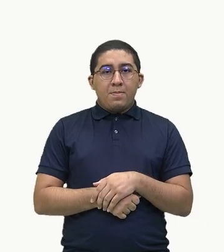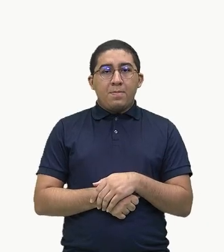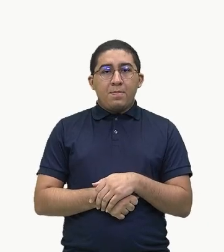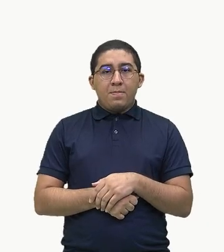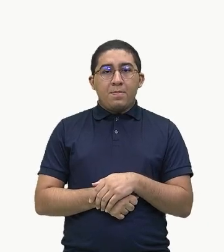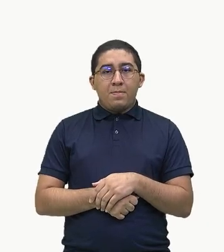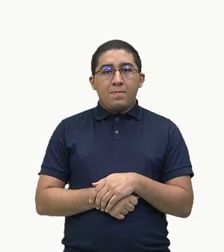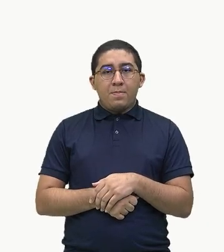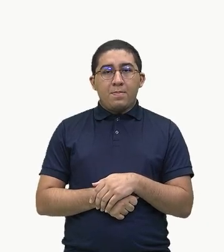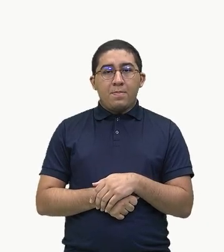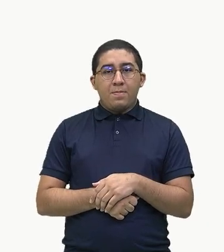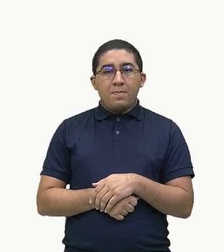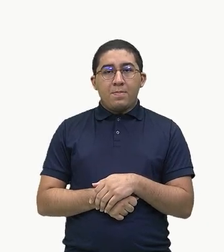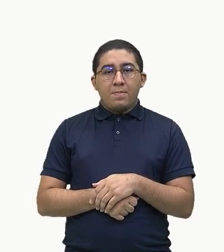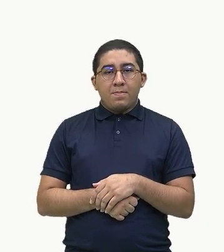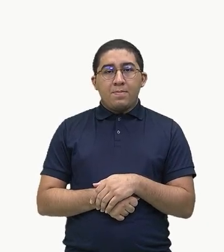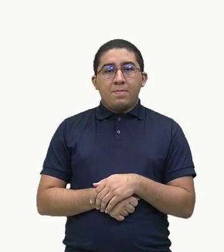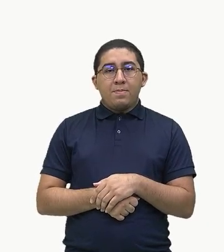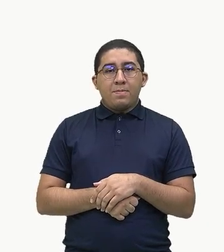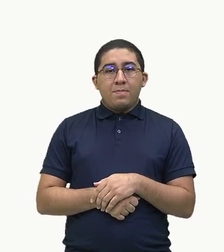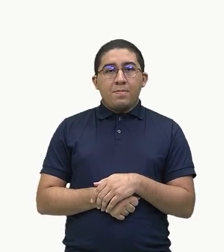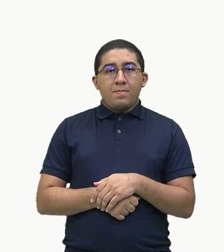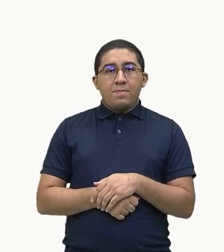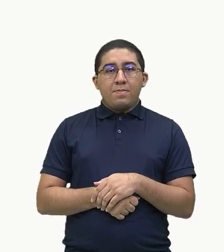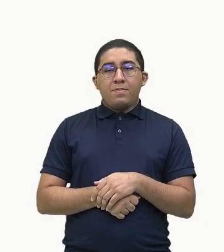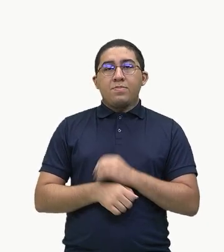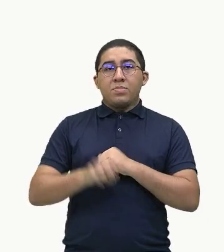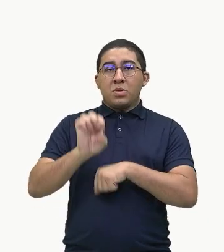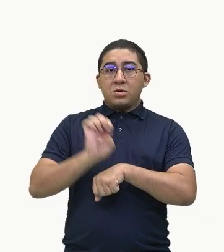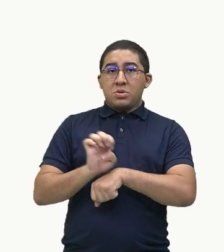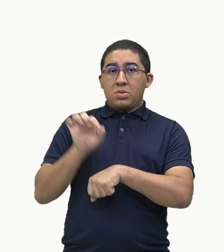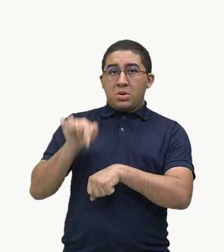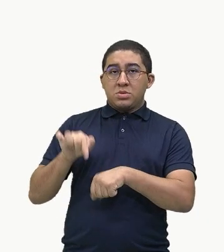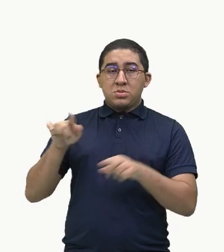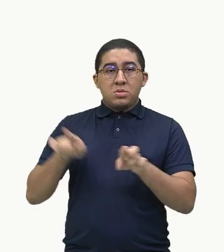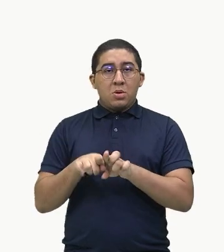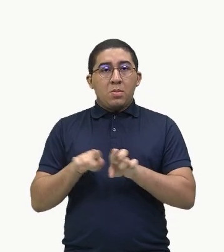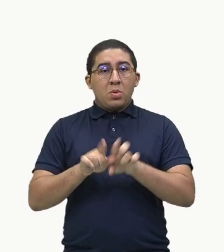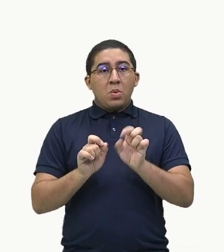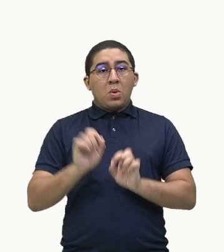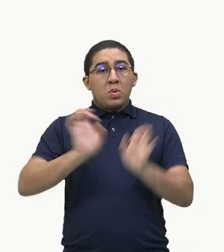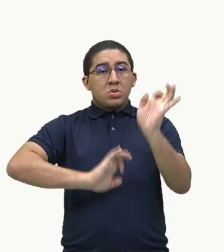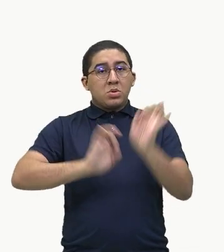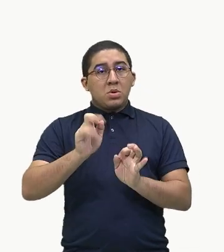bom? E além de Tocantins, né, com o desmembramento do norte de